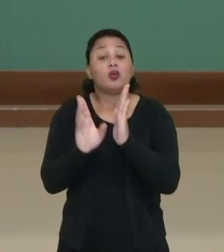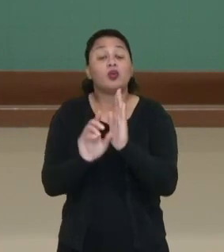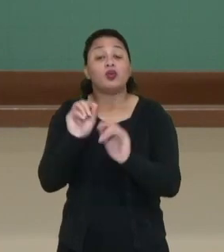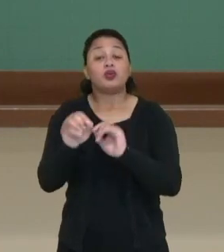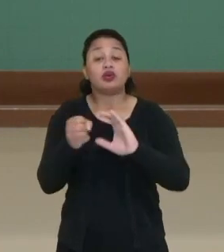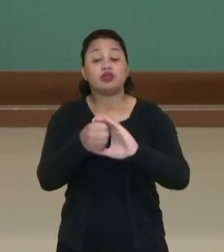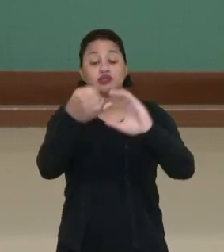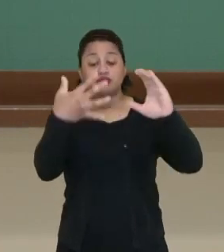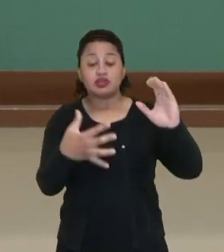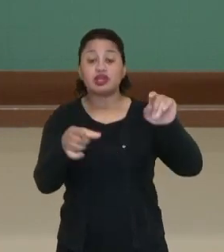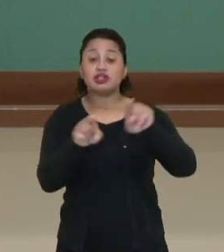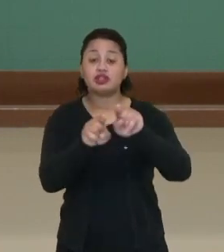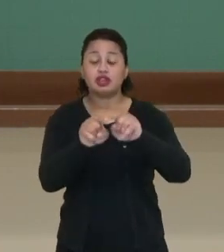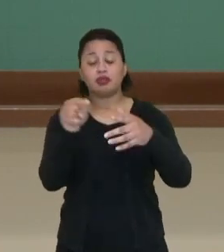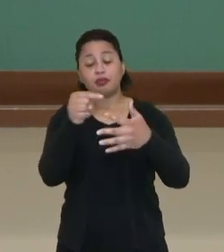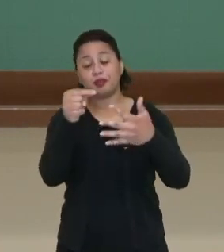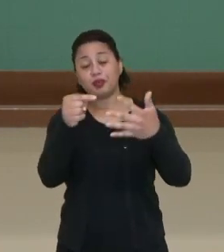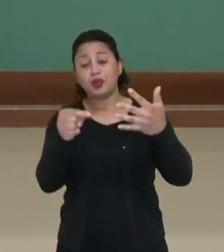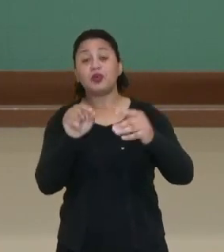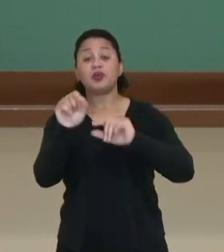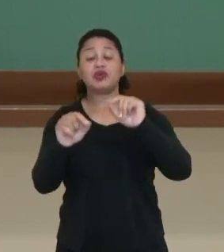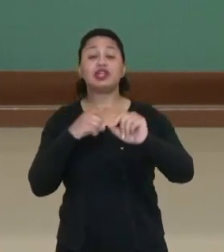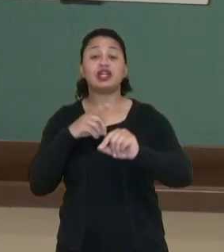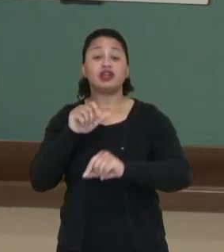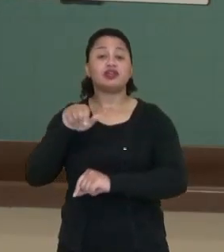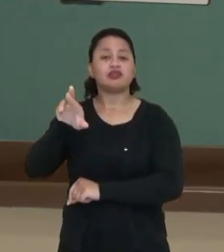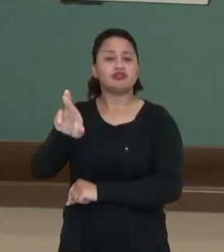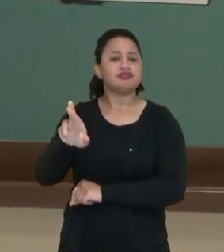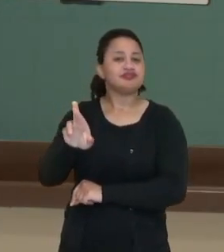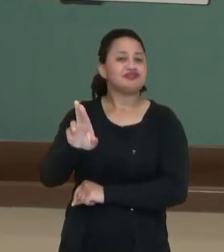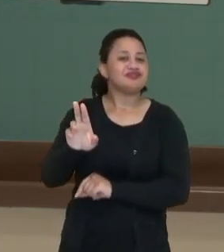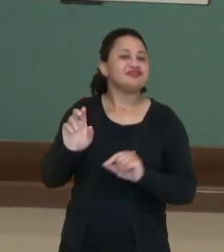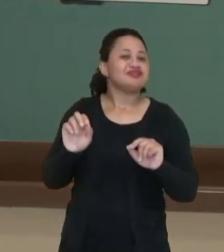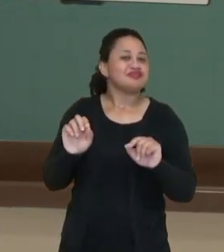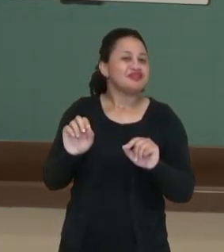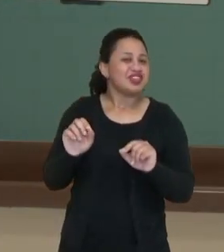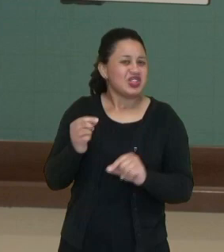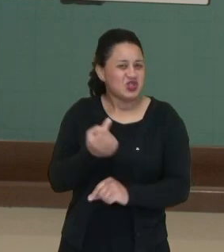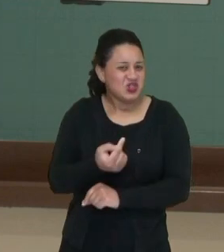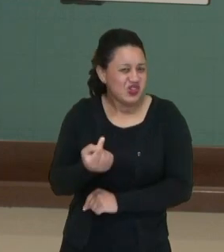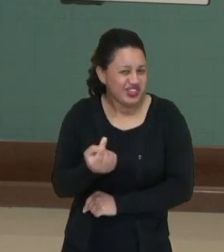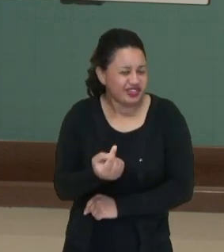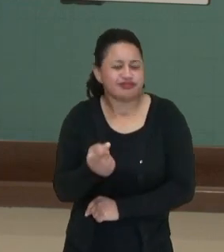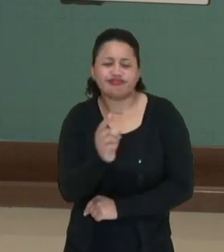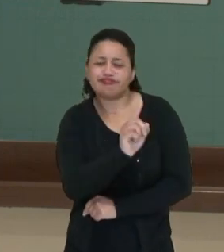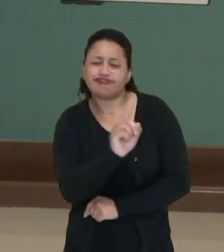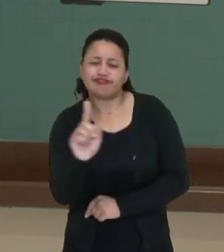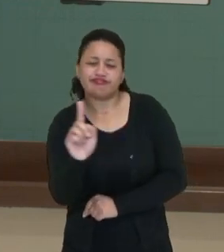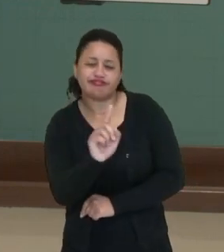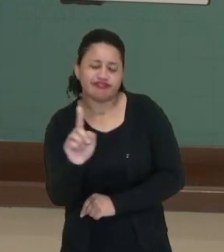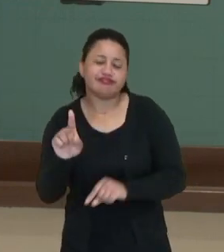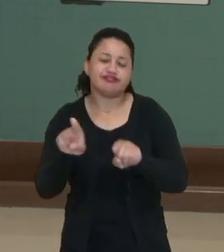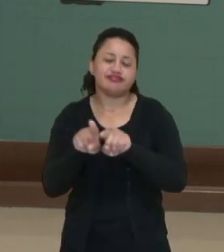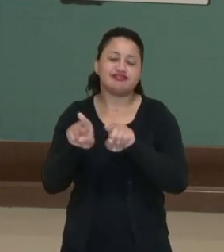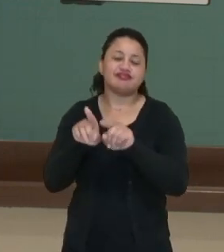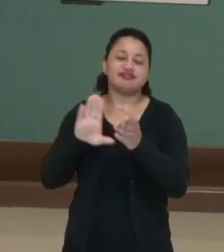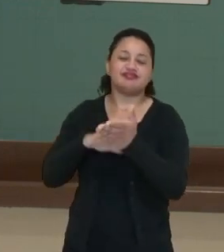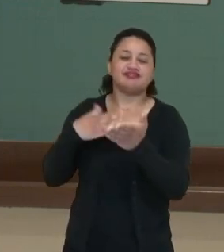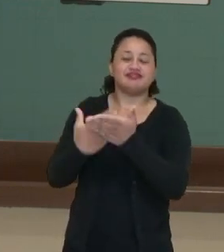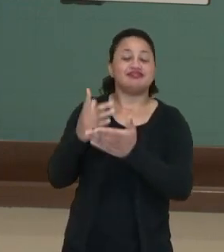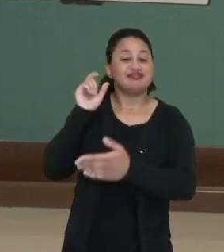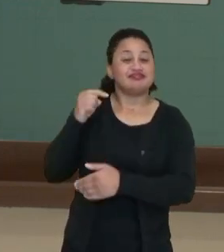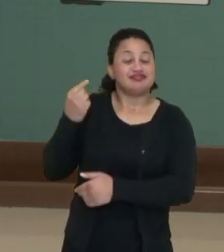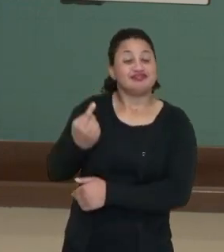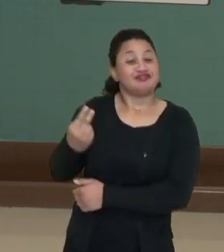e a composição do ar. E nós não estamos sozinhos, isso mesmo, a professora Jéssica, nossa intérprete querida,